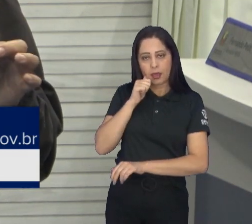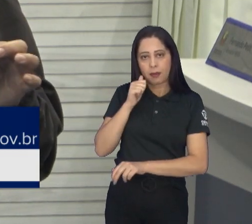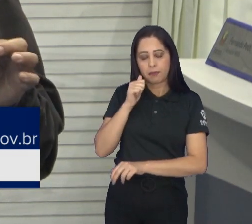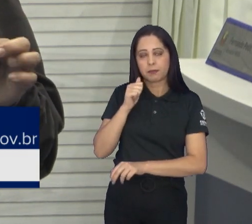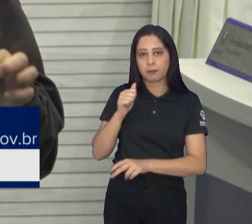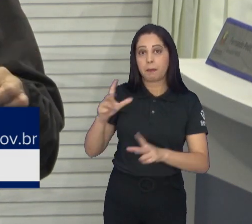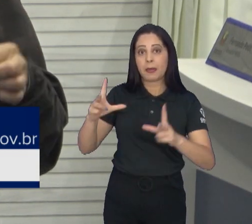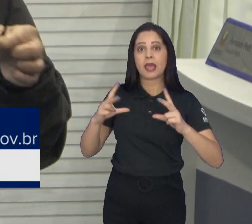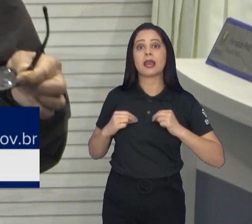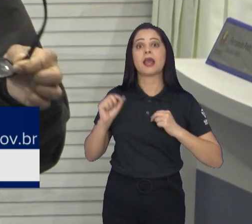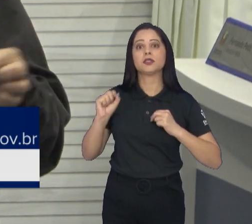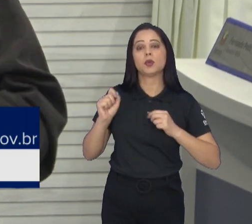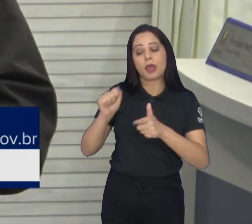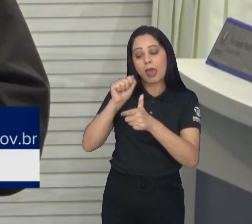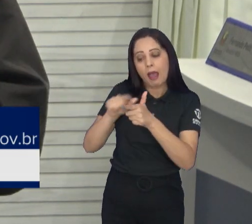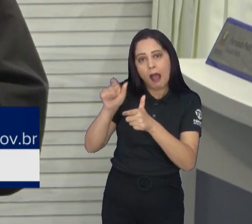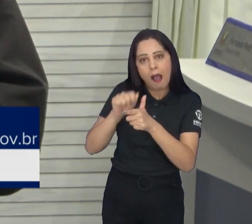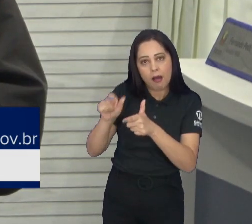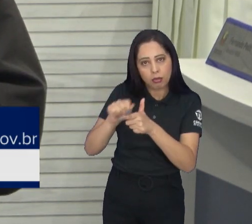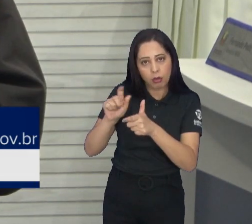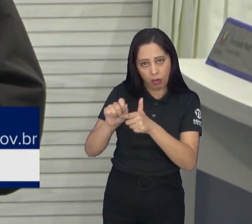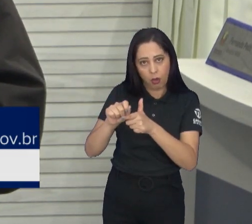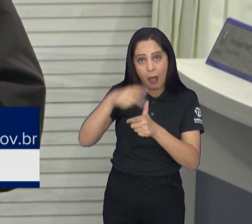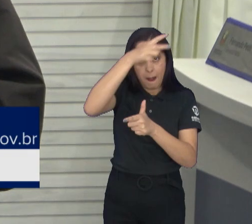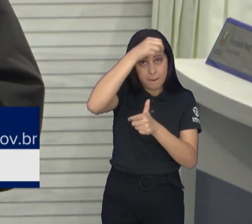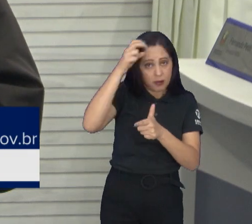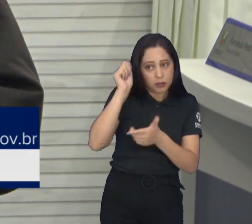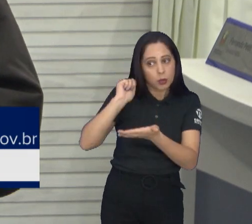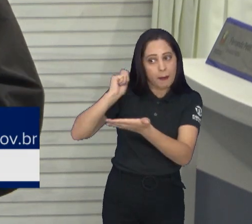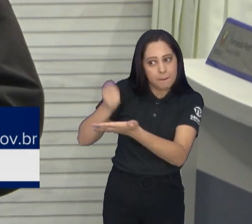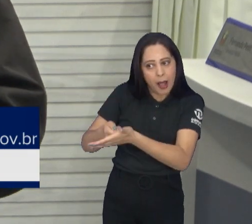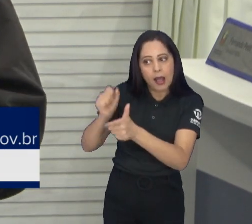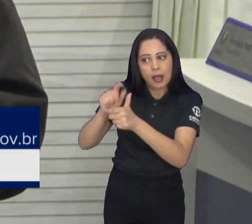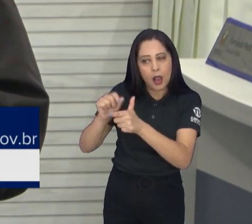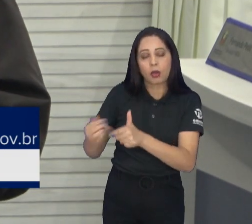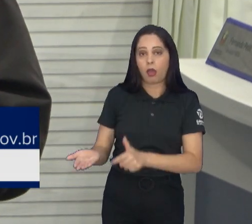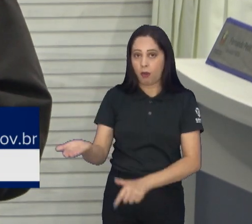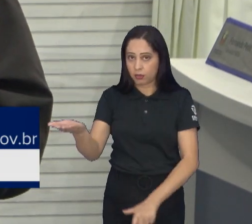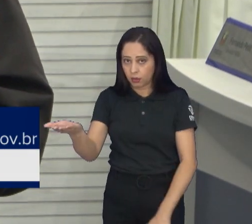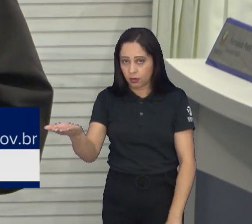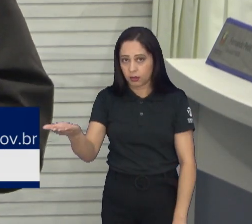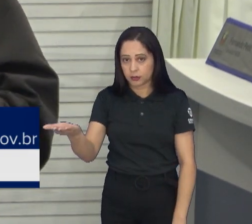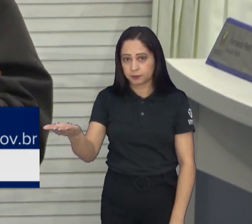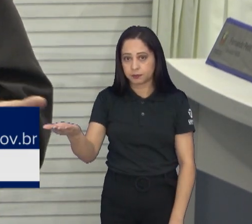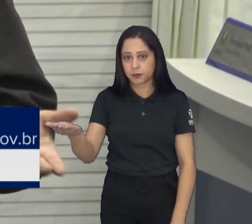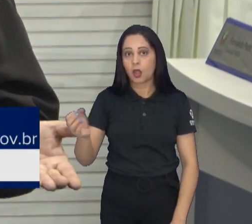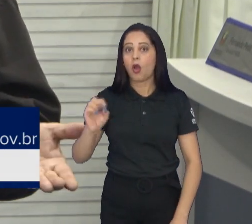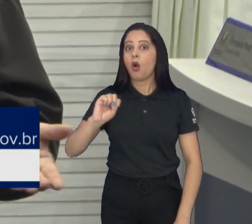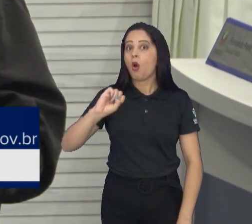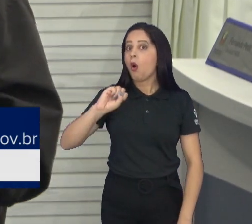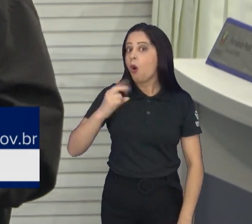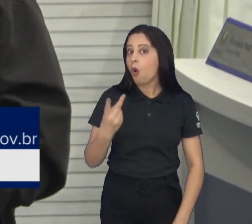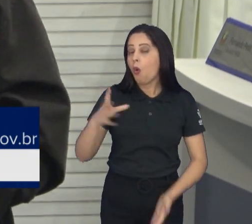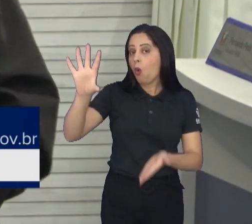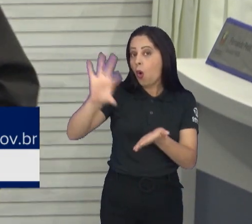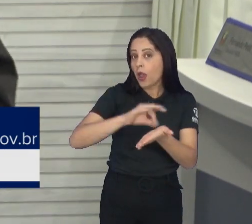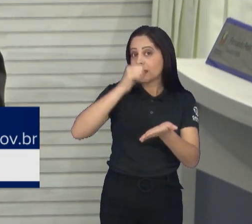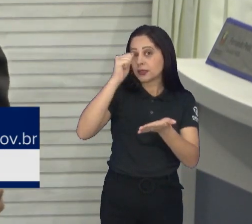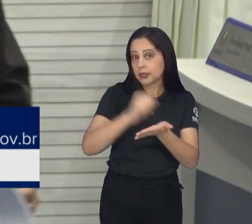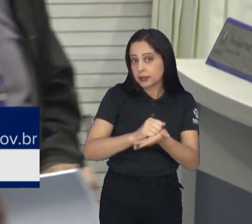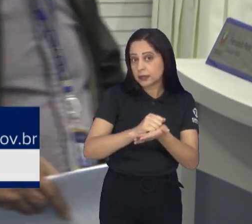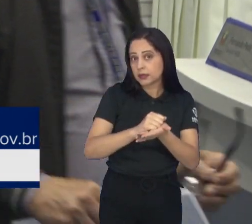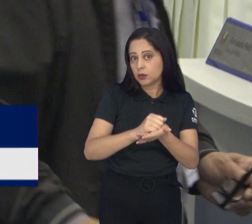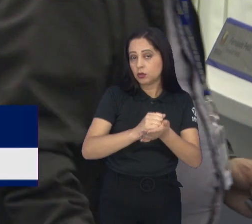aluguel ou no plano habitacional, no programa habitacional, em vez de estar indenizando.